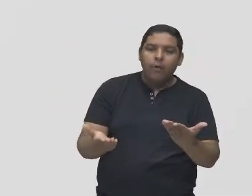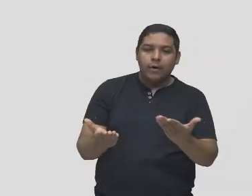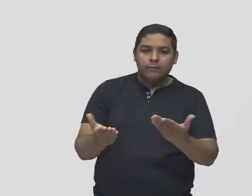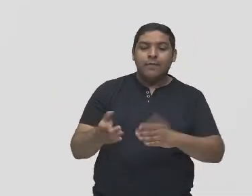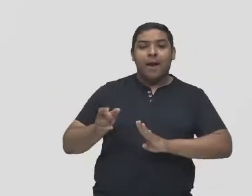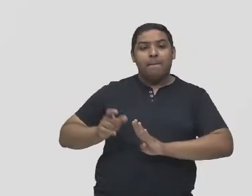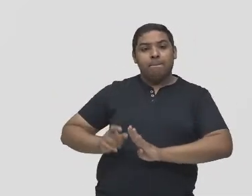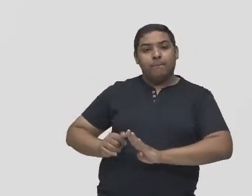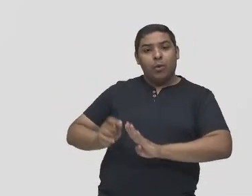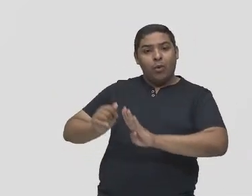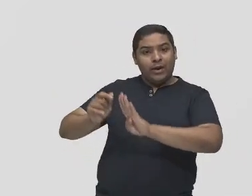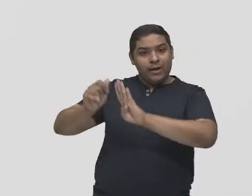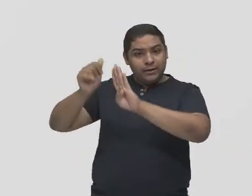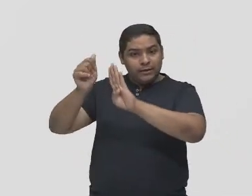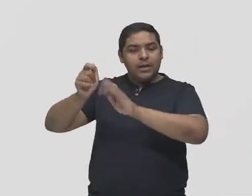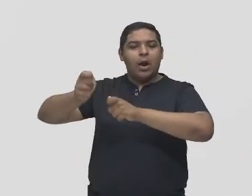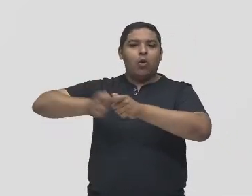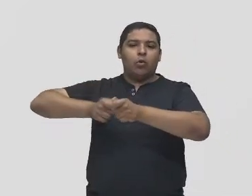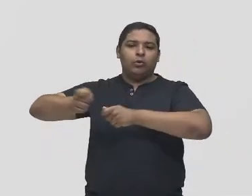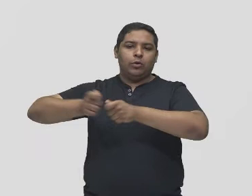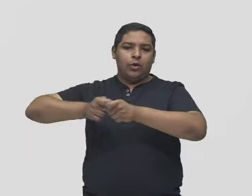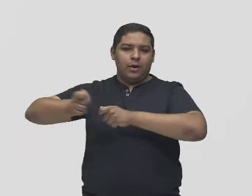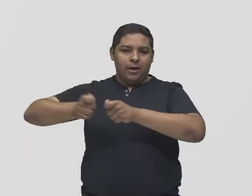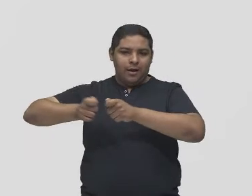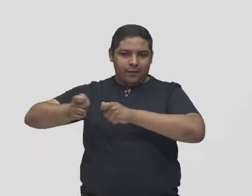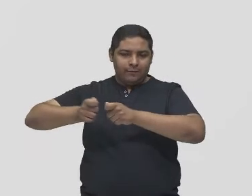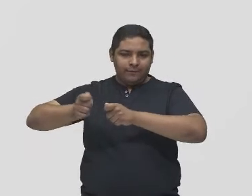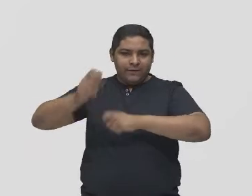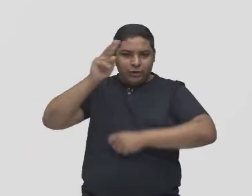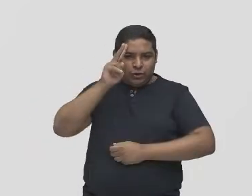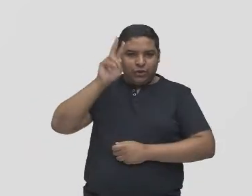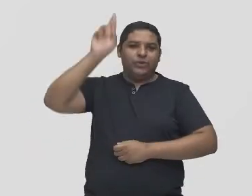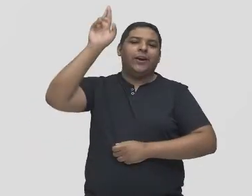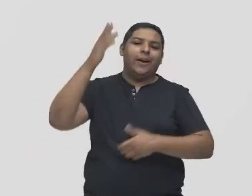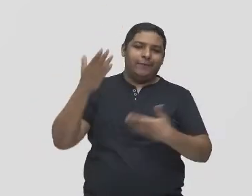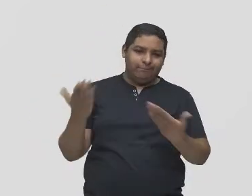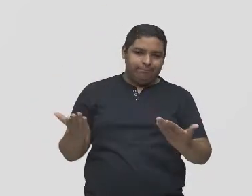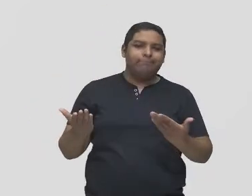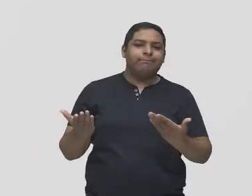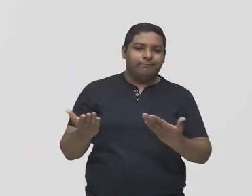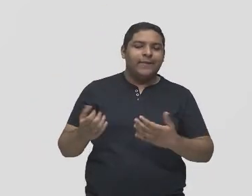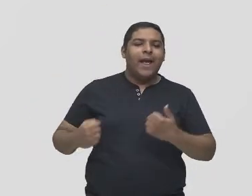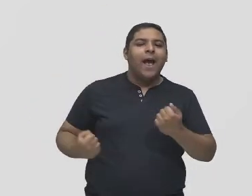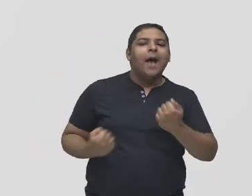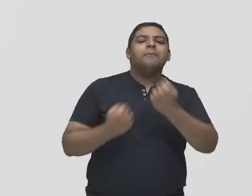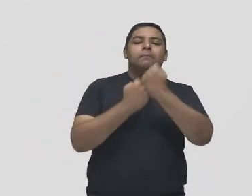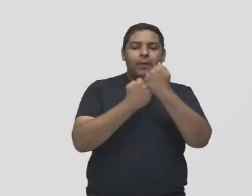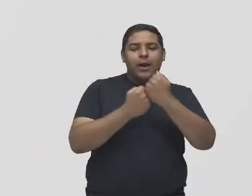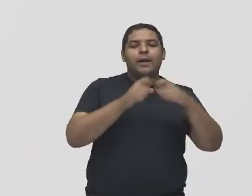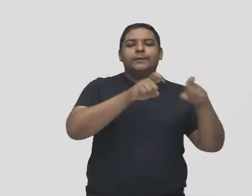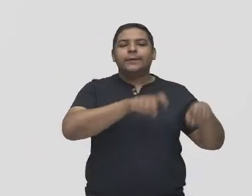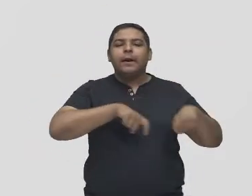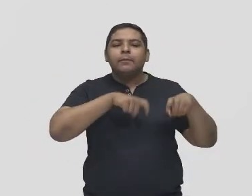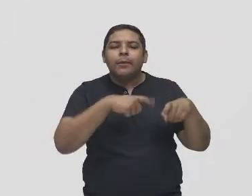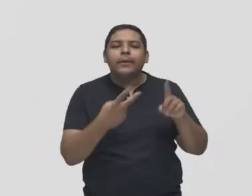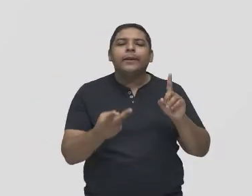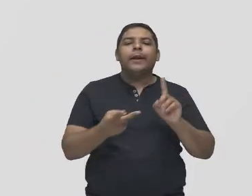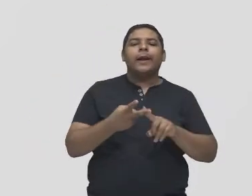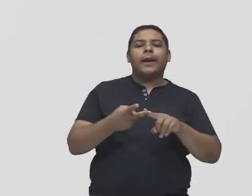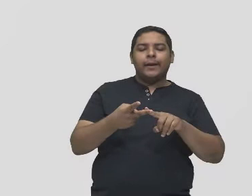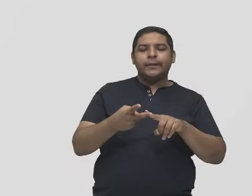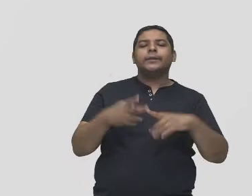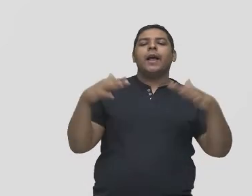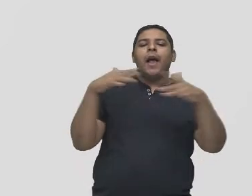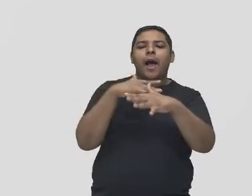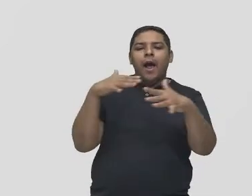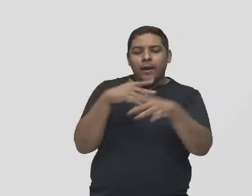pela burguesia, que chefiou esse processo revolucionário, apoiado pelos camponeses, pela massa urbana, como